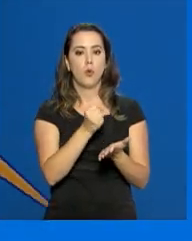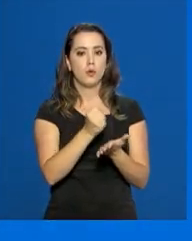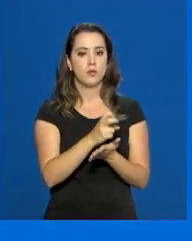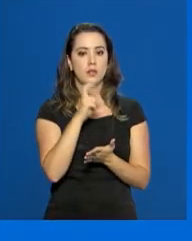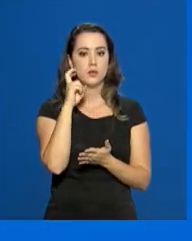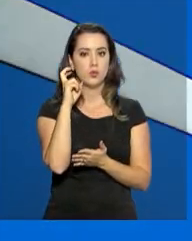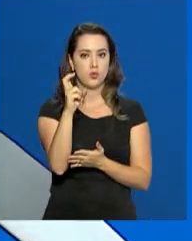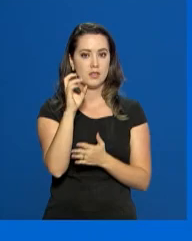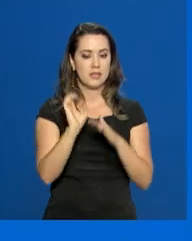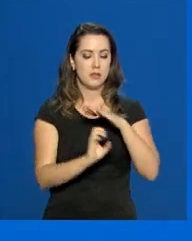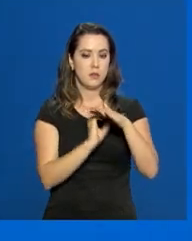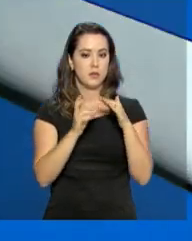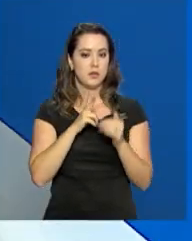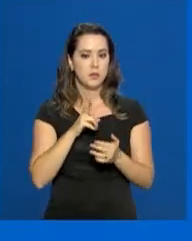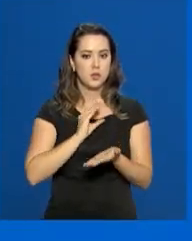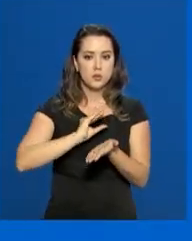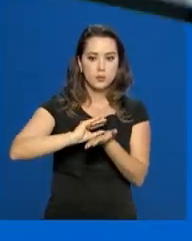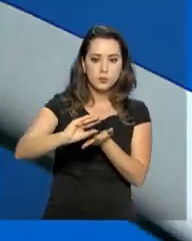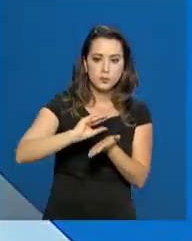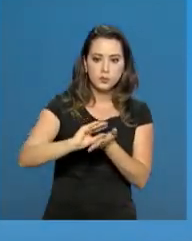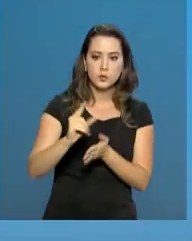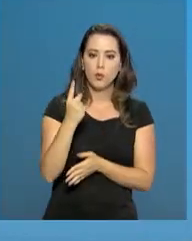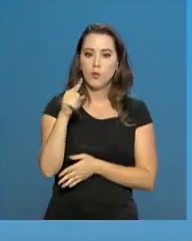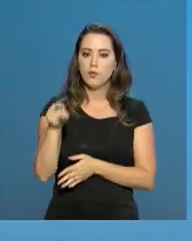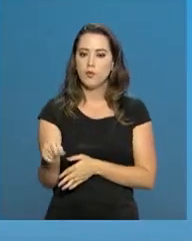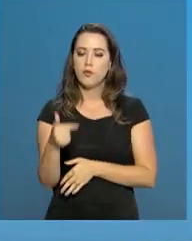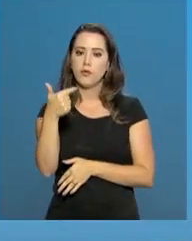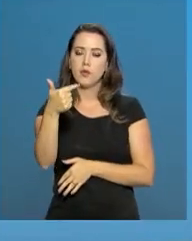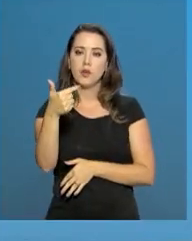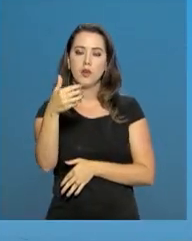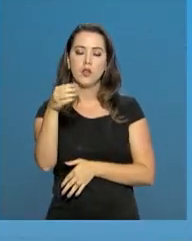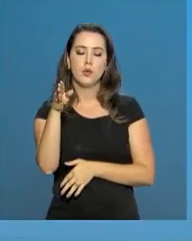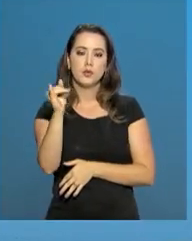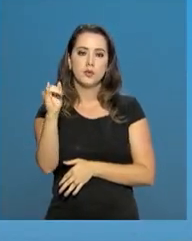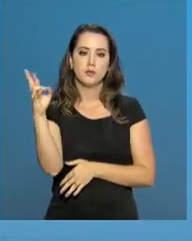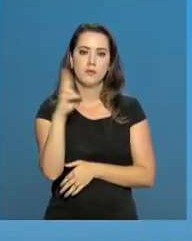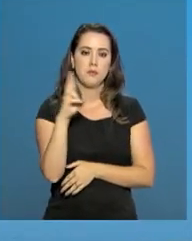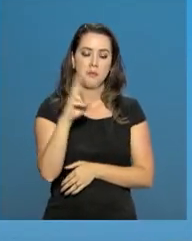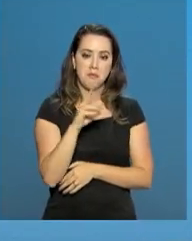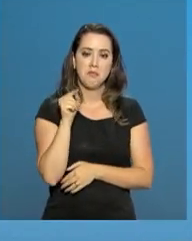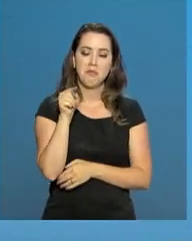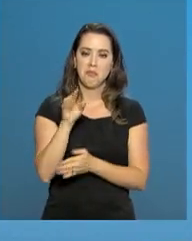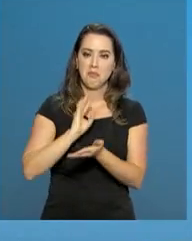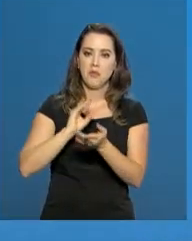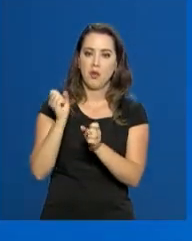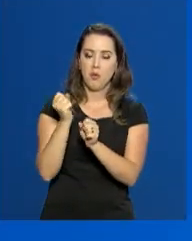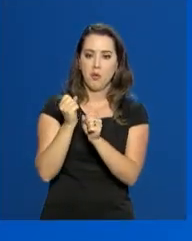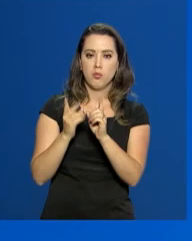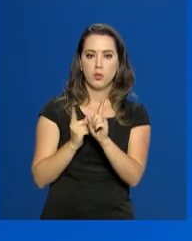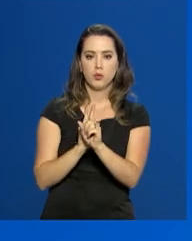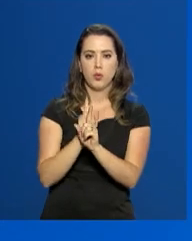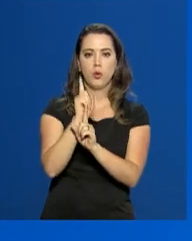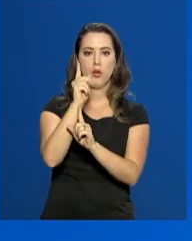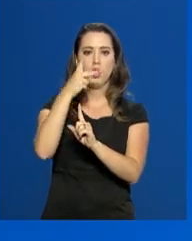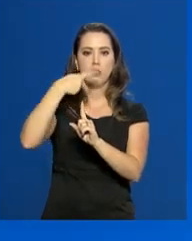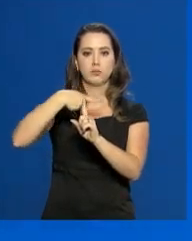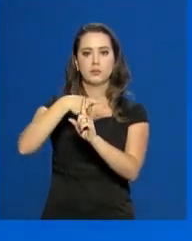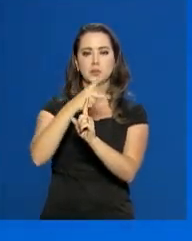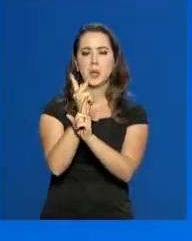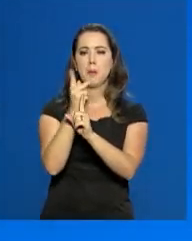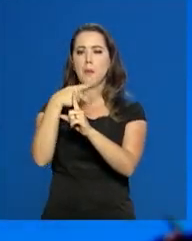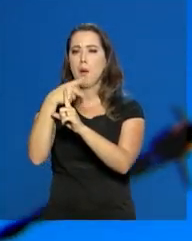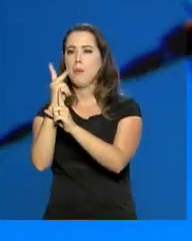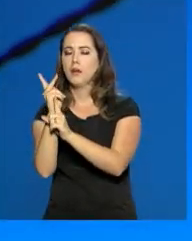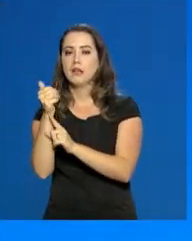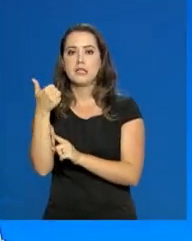empresas privadas vai investir um bilhão e duzentos milhões de reais na instalação de mais 100 aerogeradores